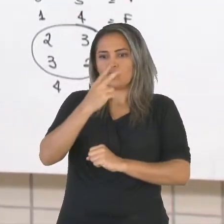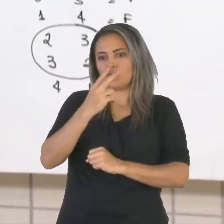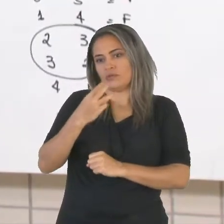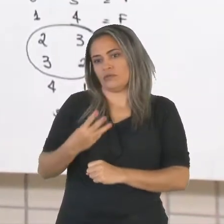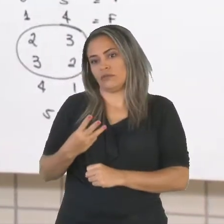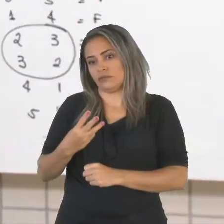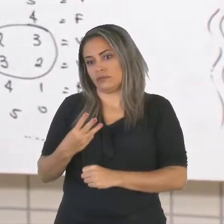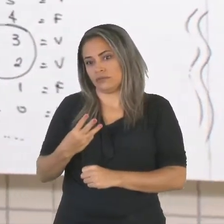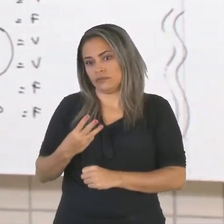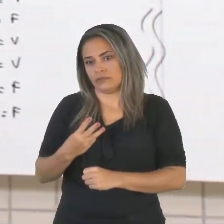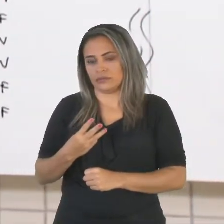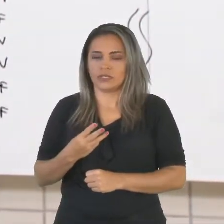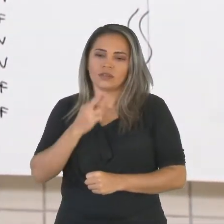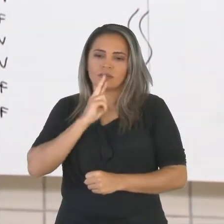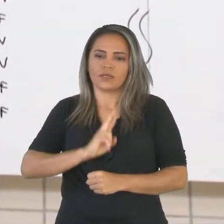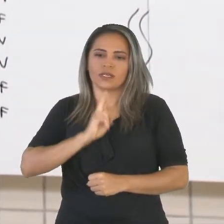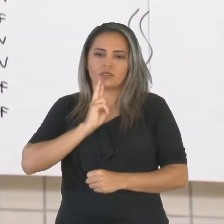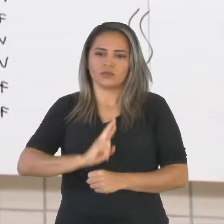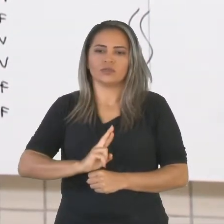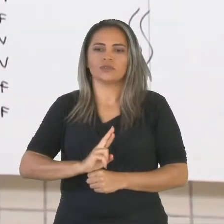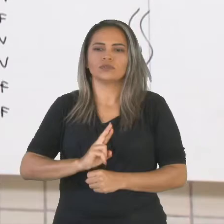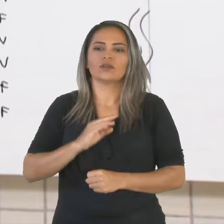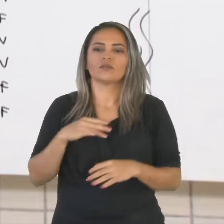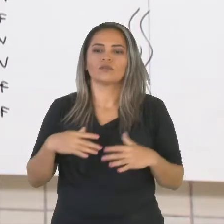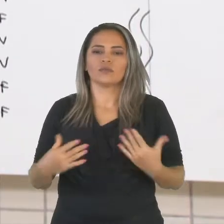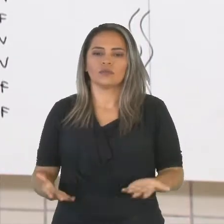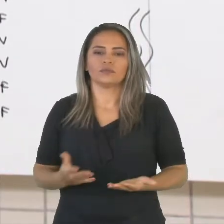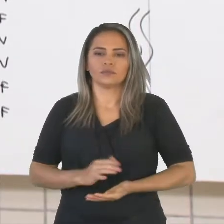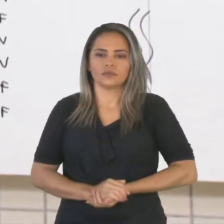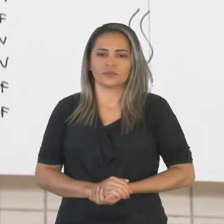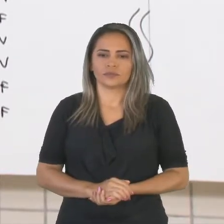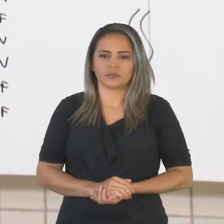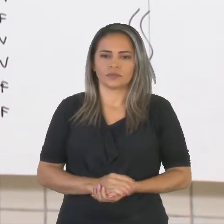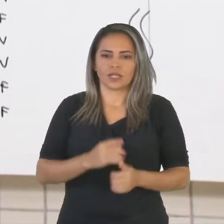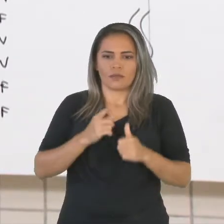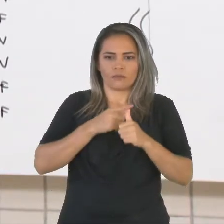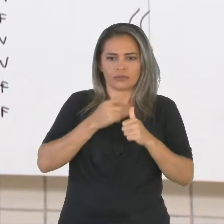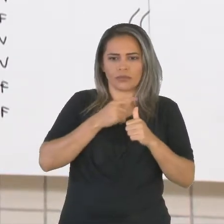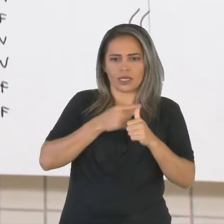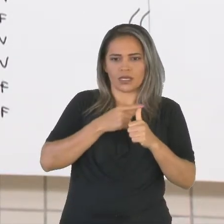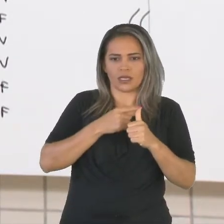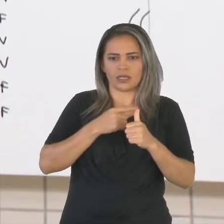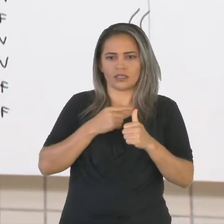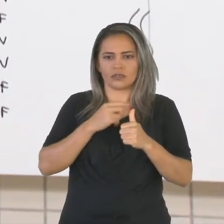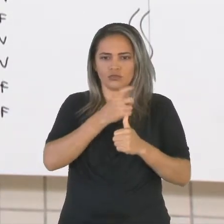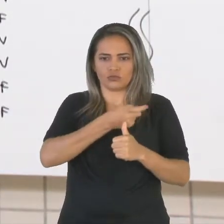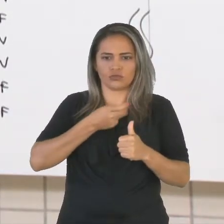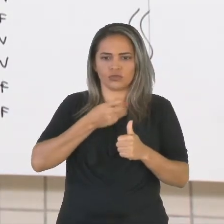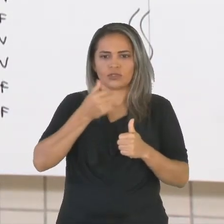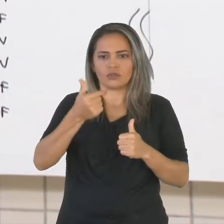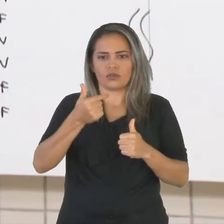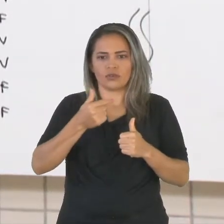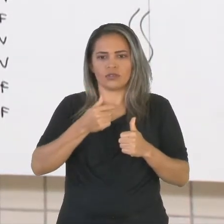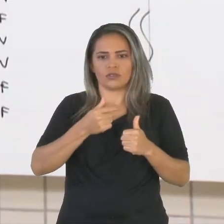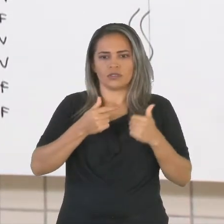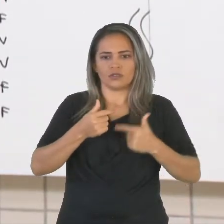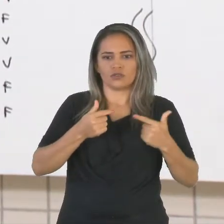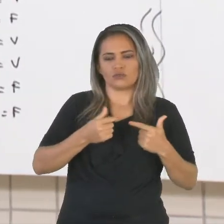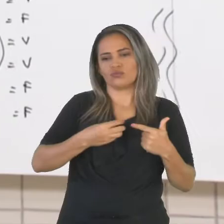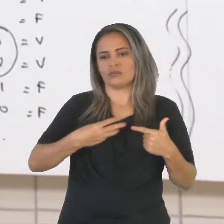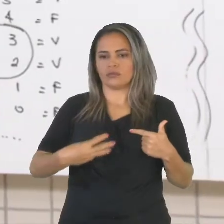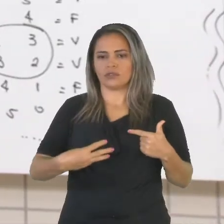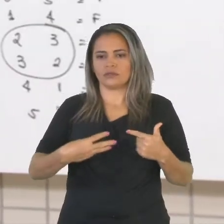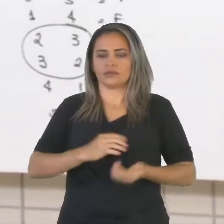bem? Então aqui a minha resposta, minha primeira resposta 2 e minha segunda resposta